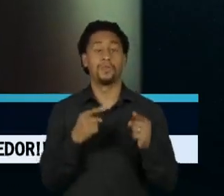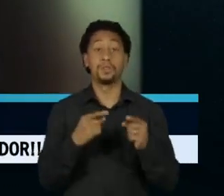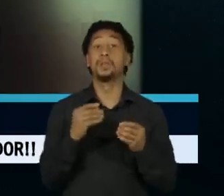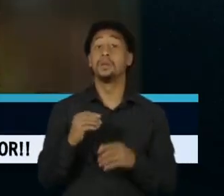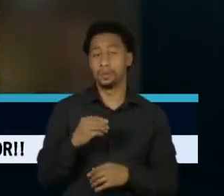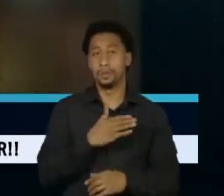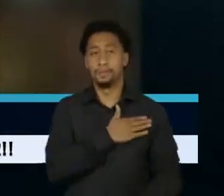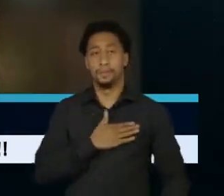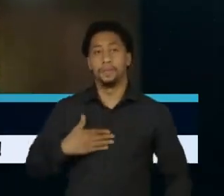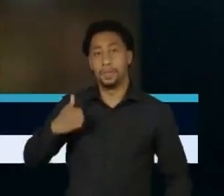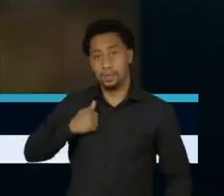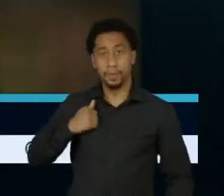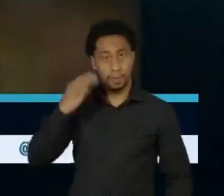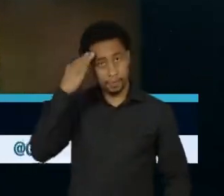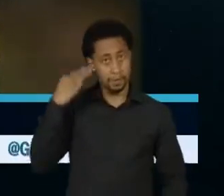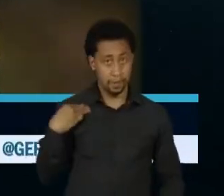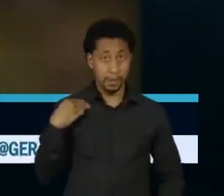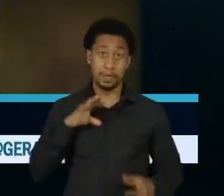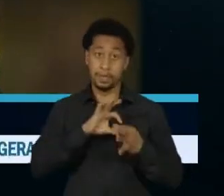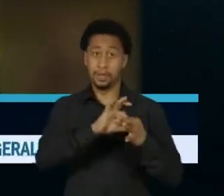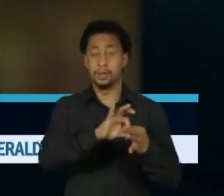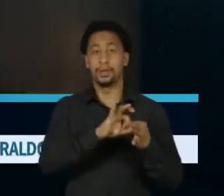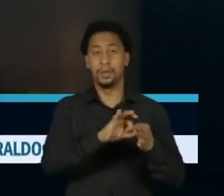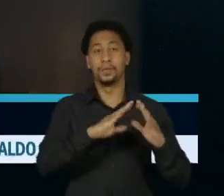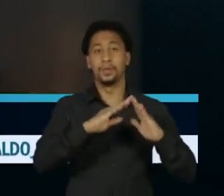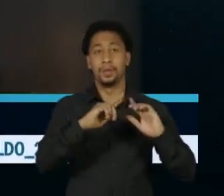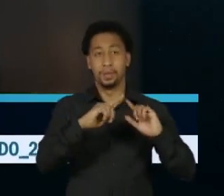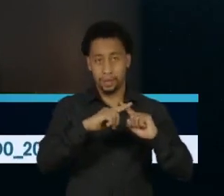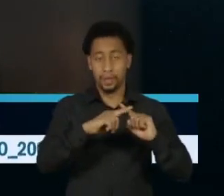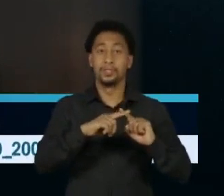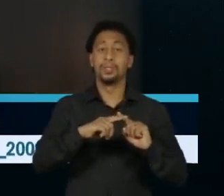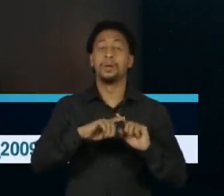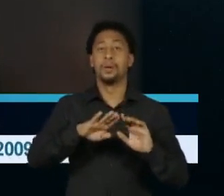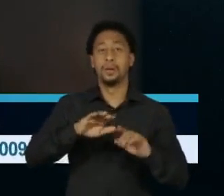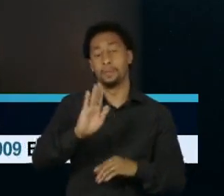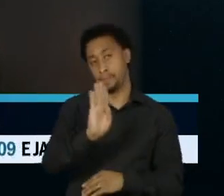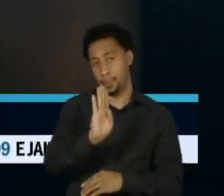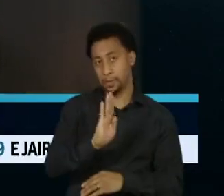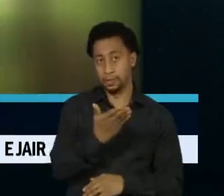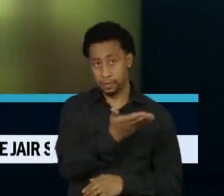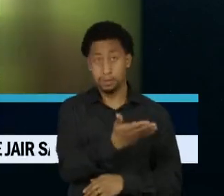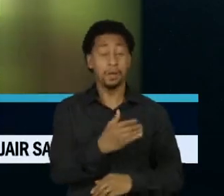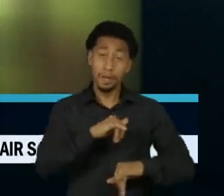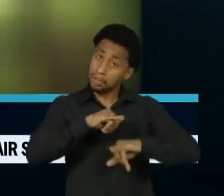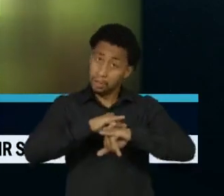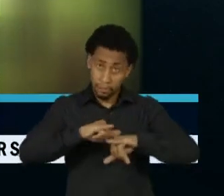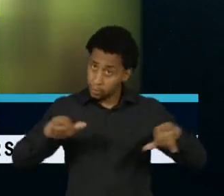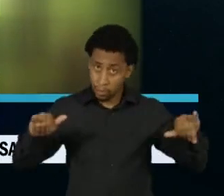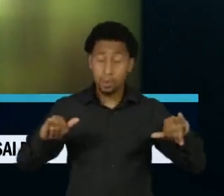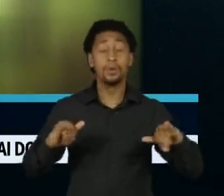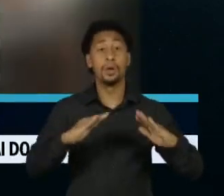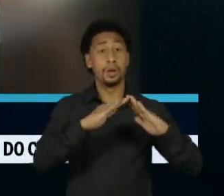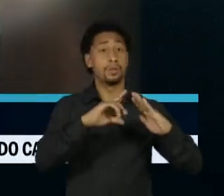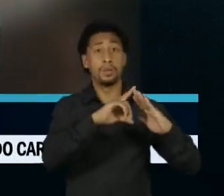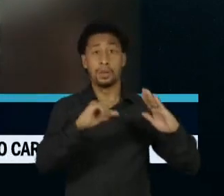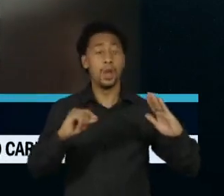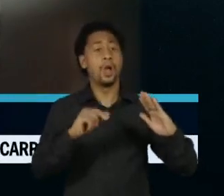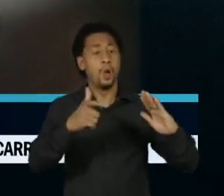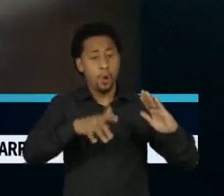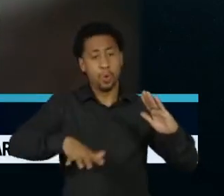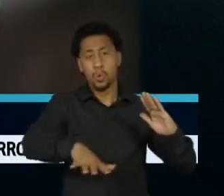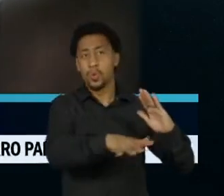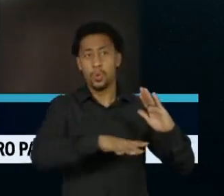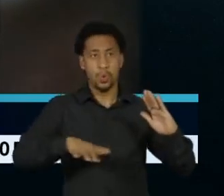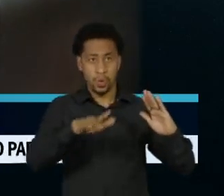Bolsonaro, evangélica ligada à Igreja Batista. Durante um culto, Michele afirmou que o Palácio do Planalto era um lugar consagrado a demônios.